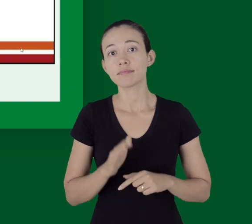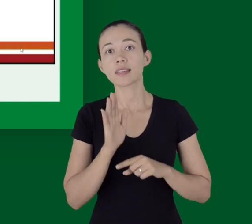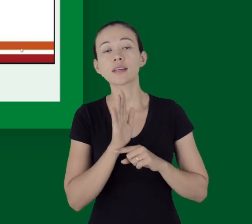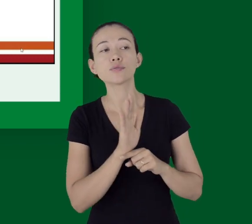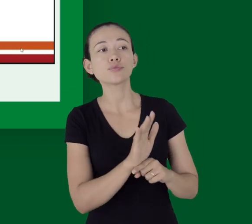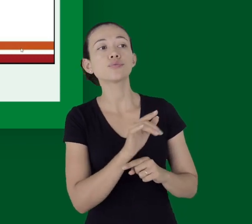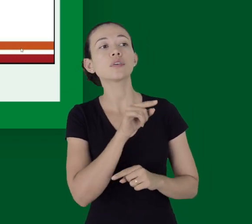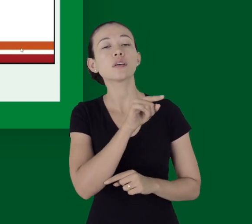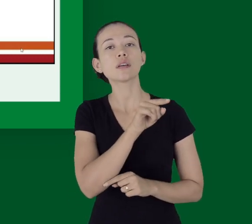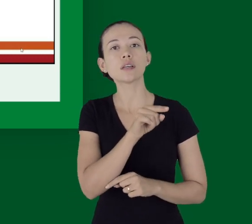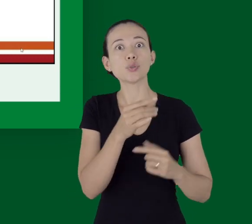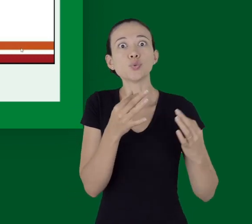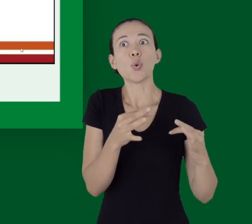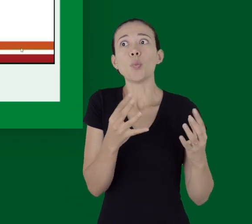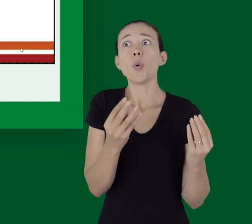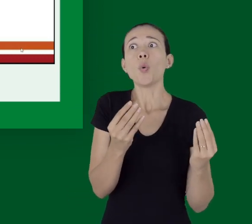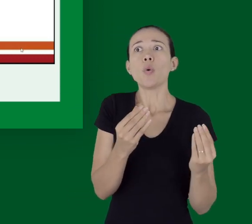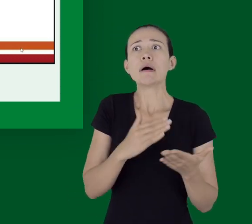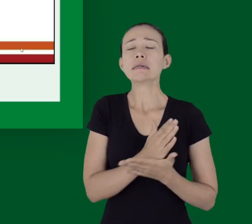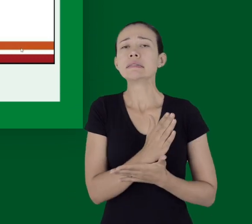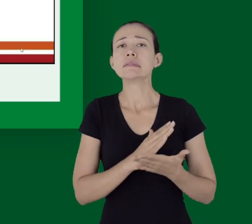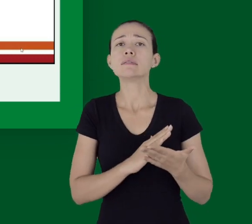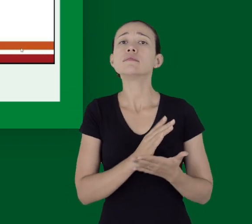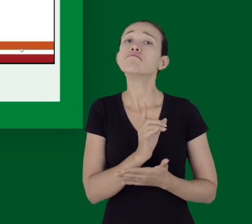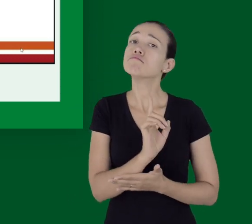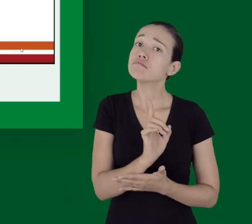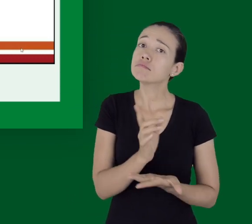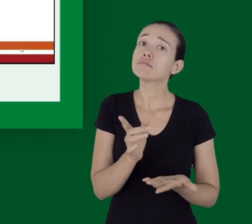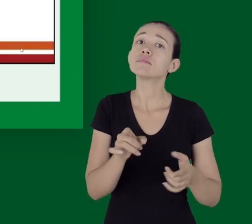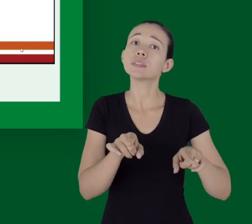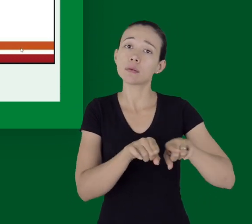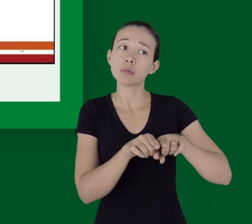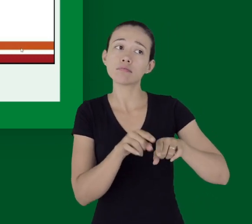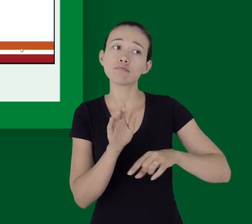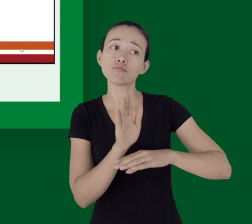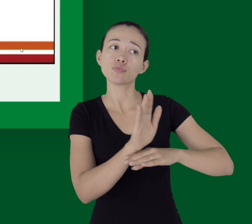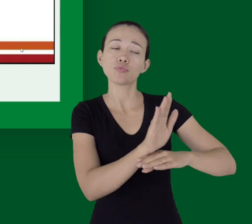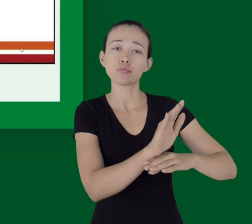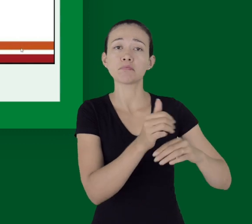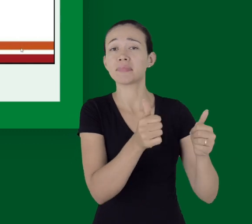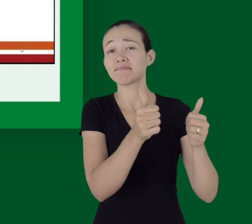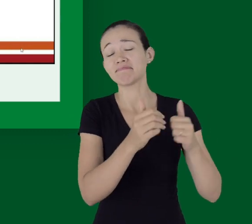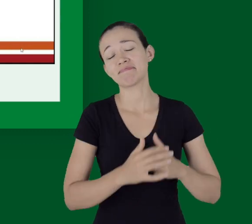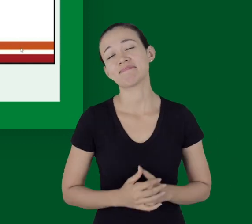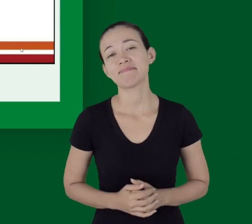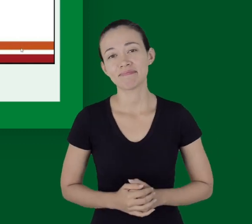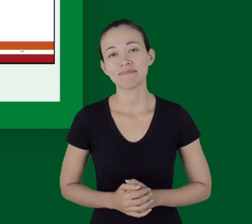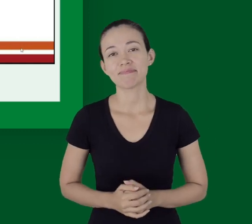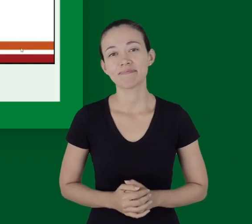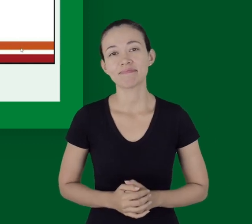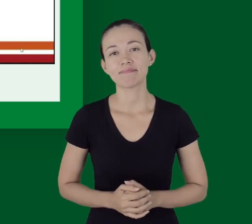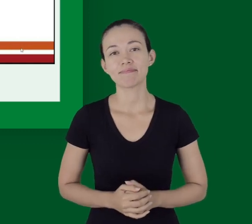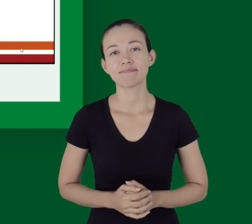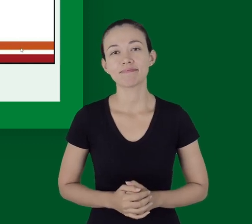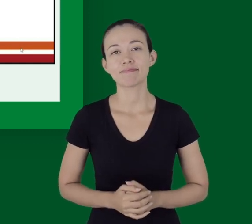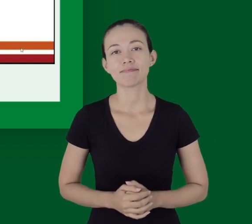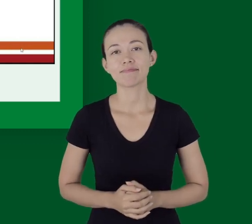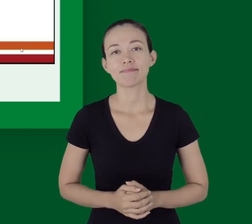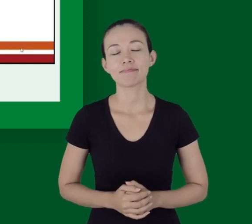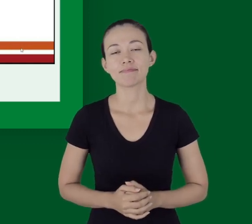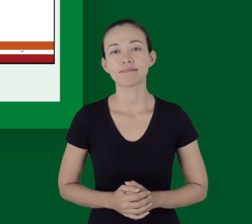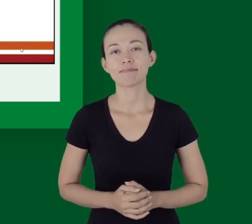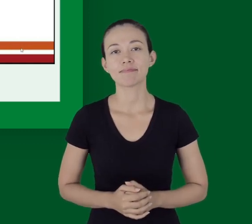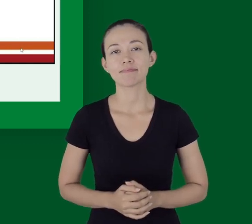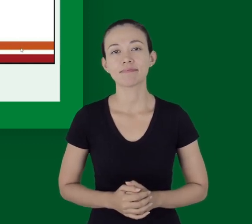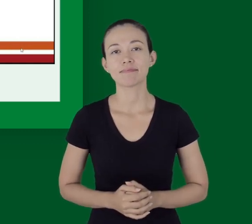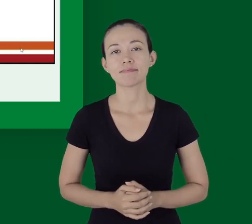posição pode melhorar o desconforto do paciente. Então, além de levar a cabeceira, colocar ele em posição com mais facilidade